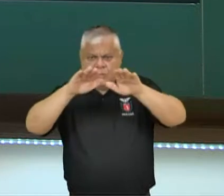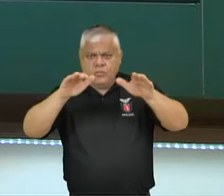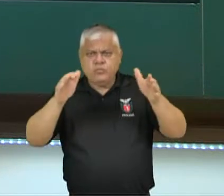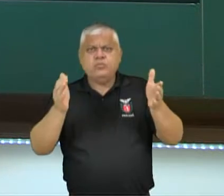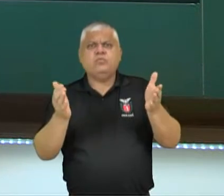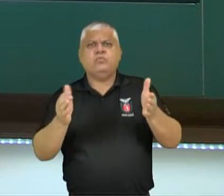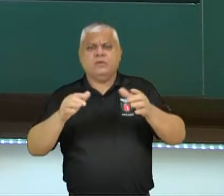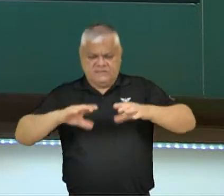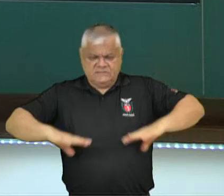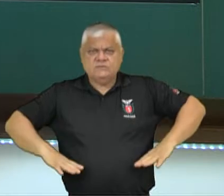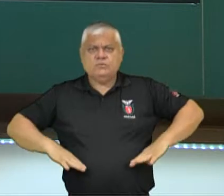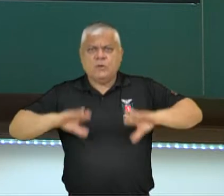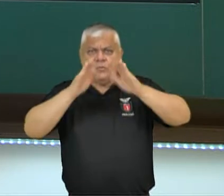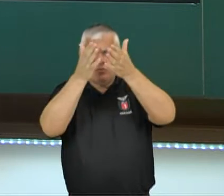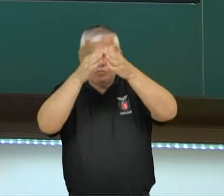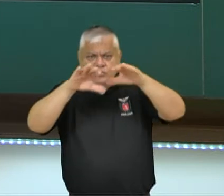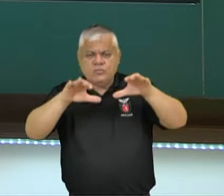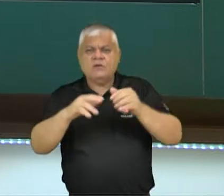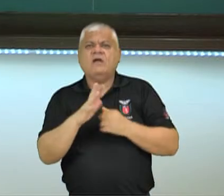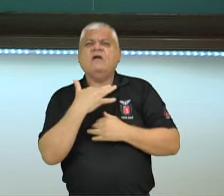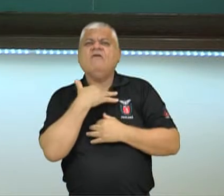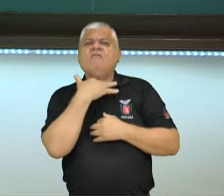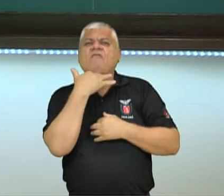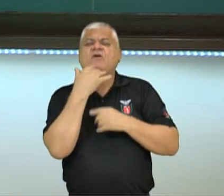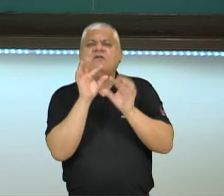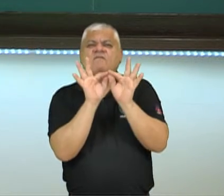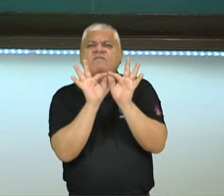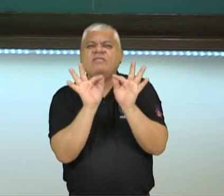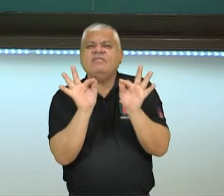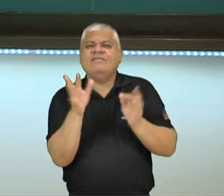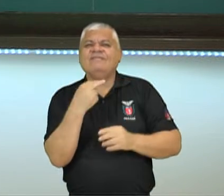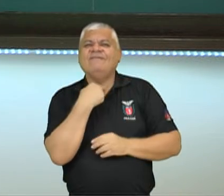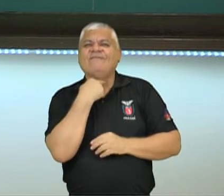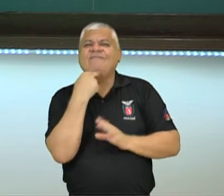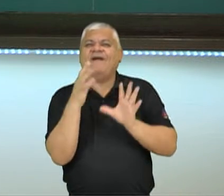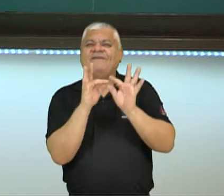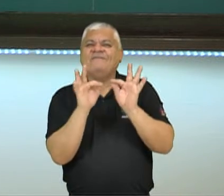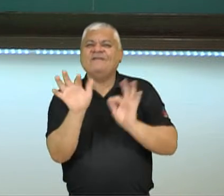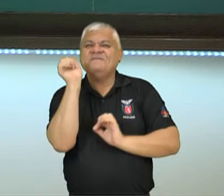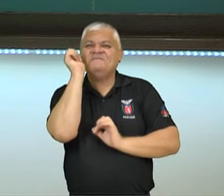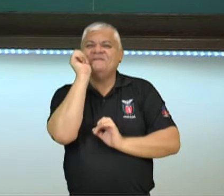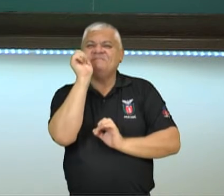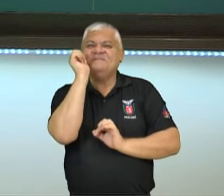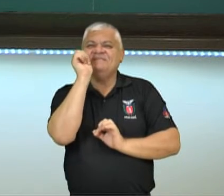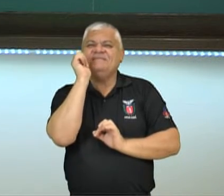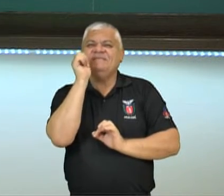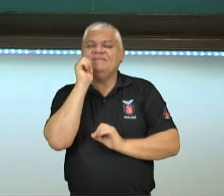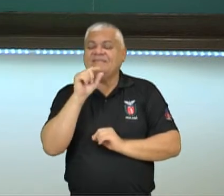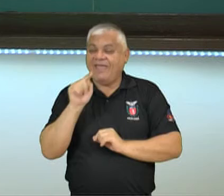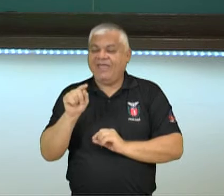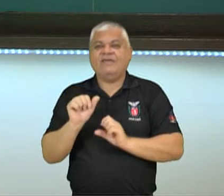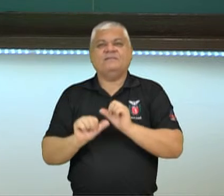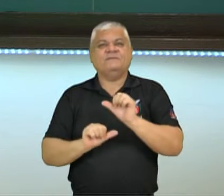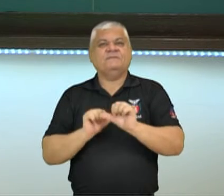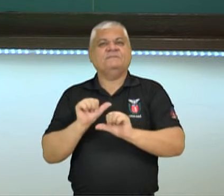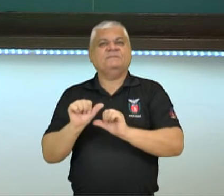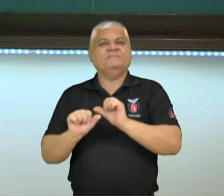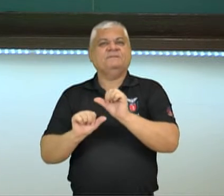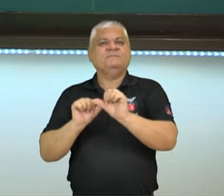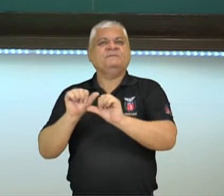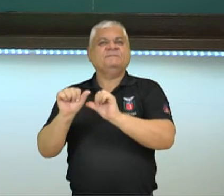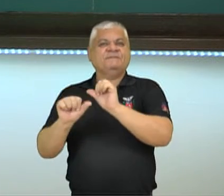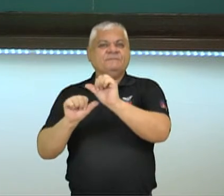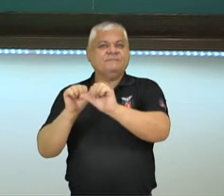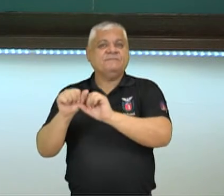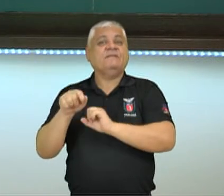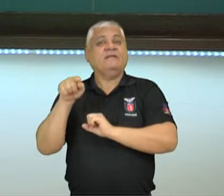mais cintura, a voz fica mais fina, tá? Então são mudanças que também vão levar ela a